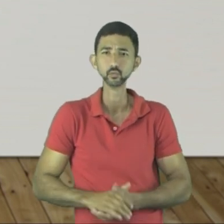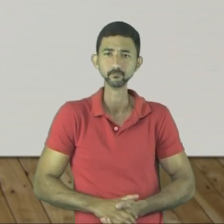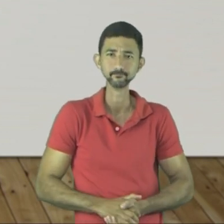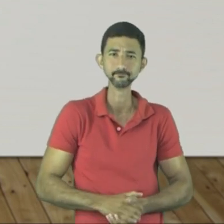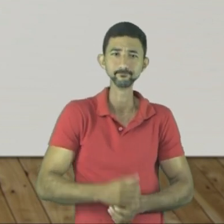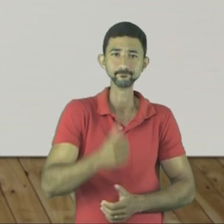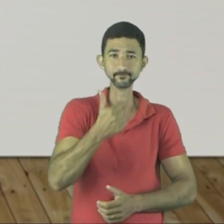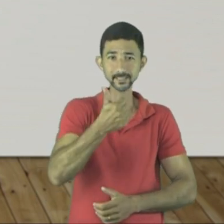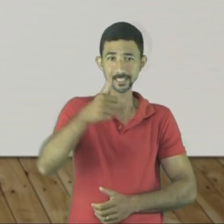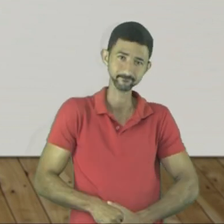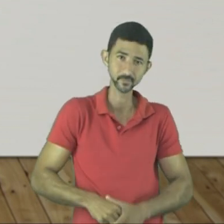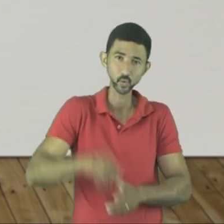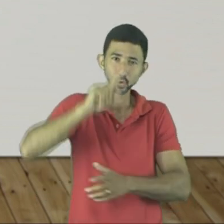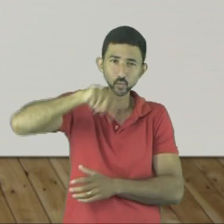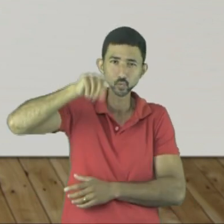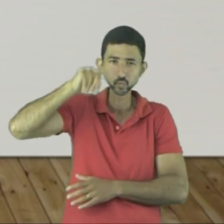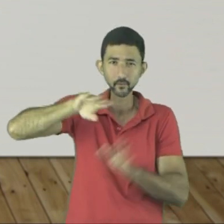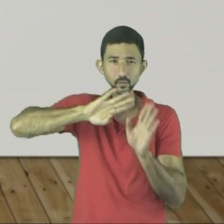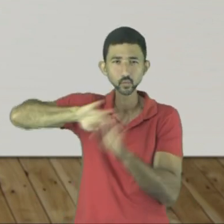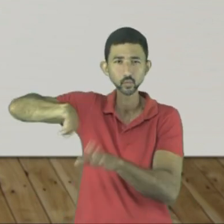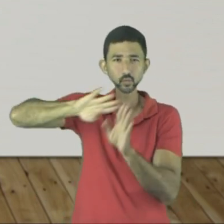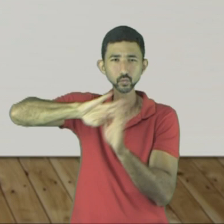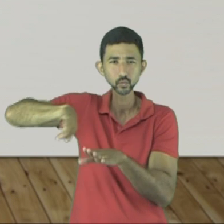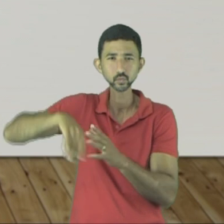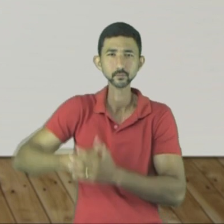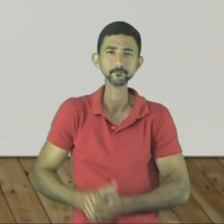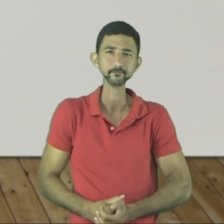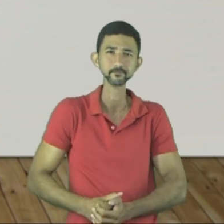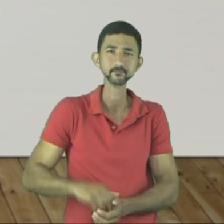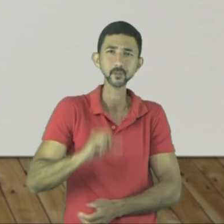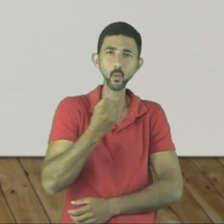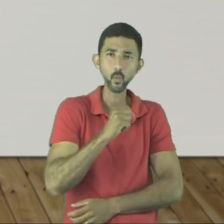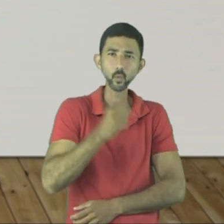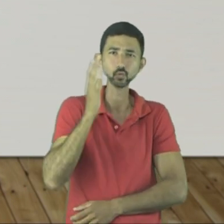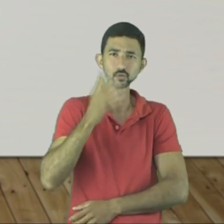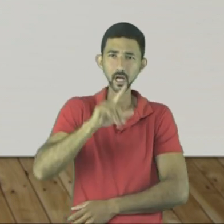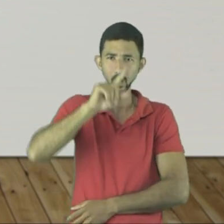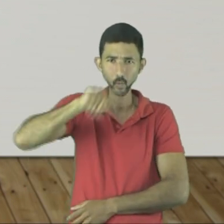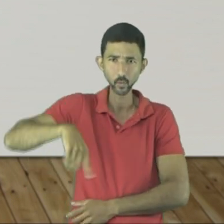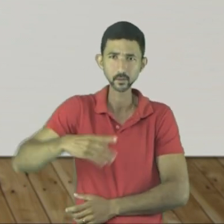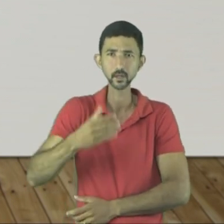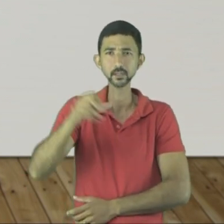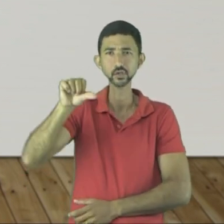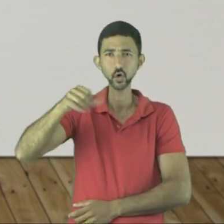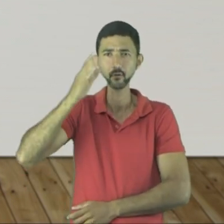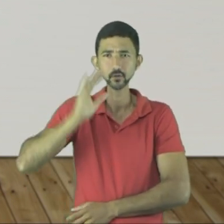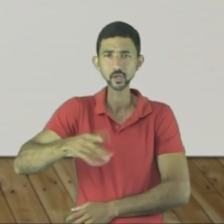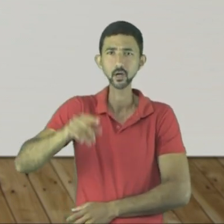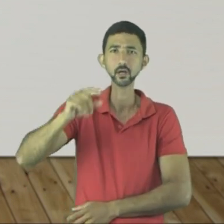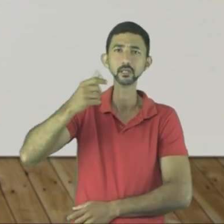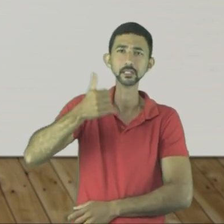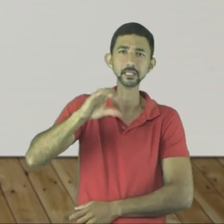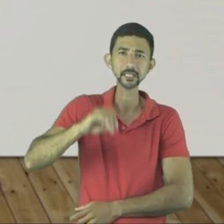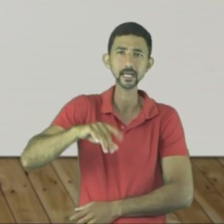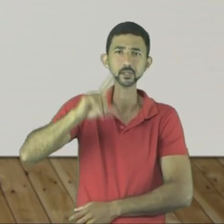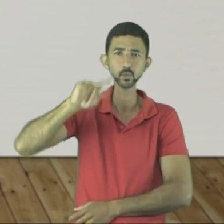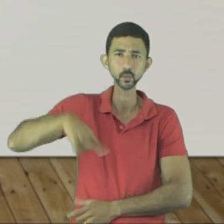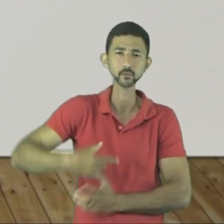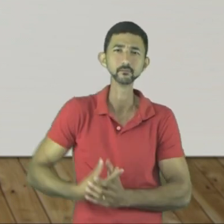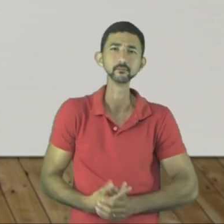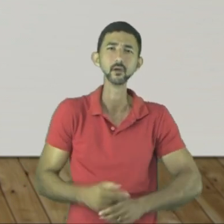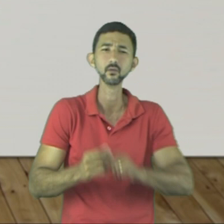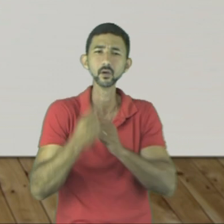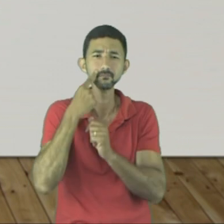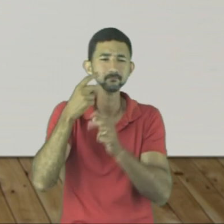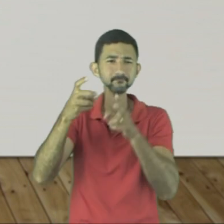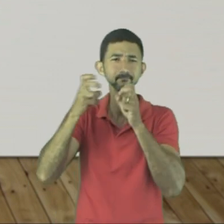último 119. E continuou. O 8 não é, porque já foi cortado, o 9 também não é, o 10 também não é, e ele